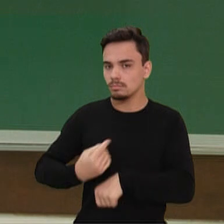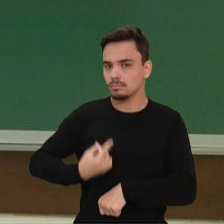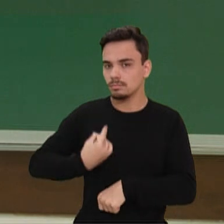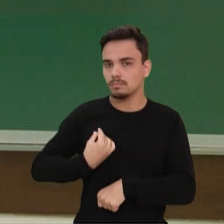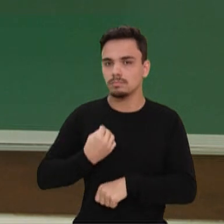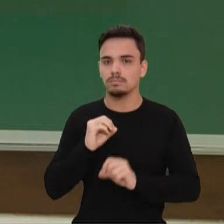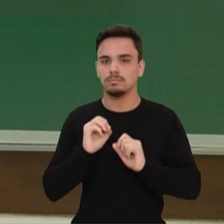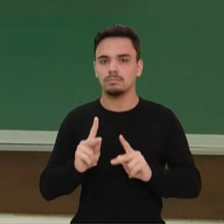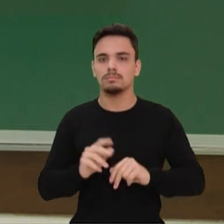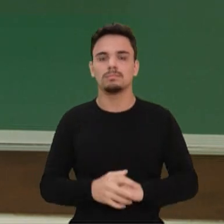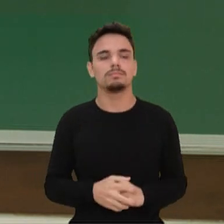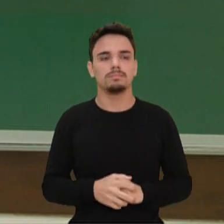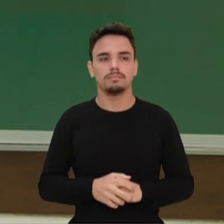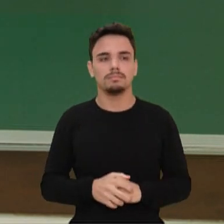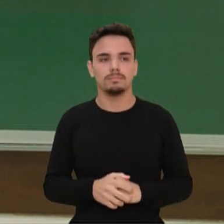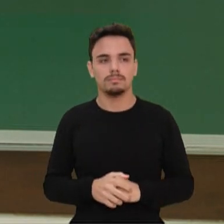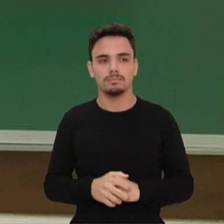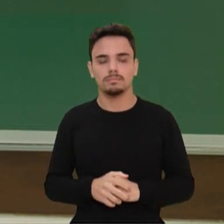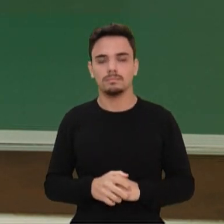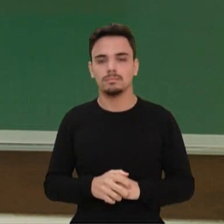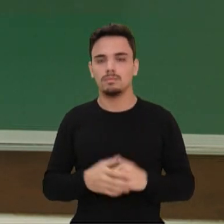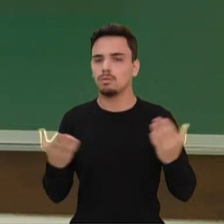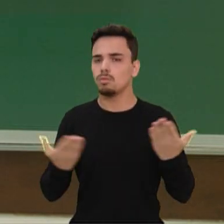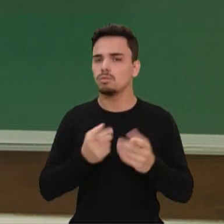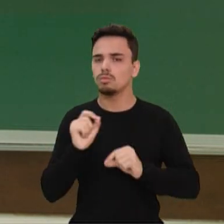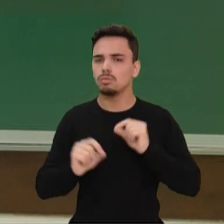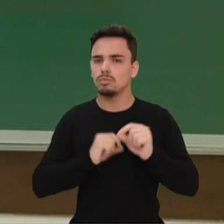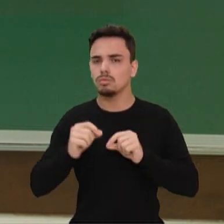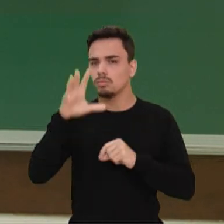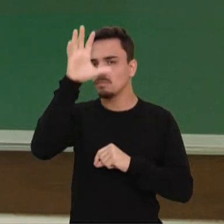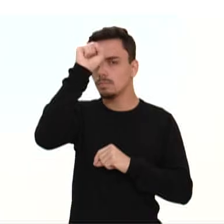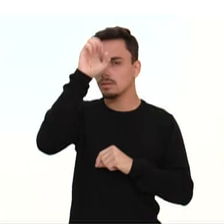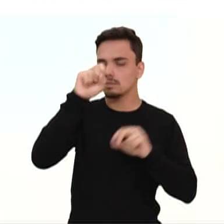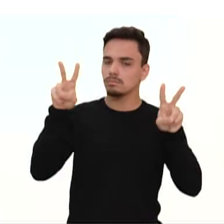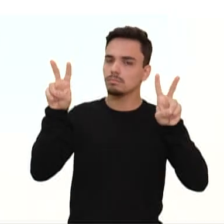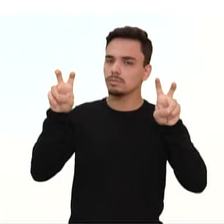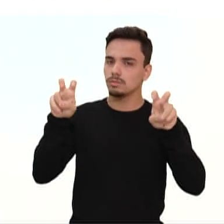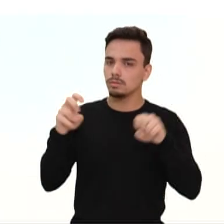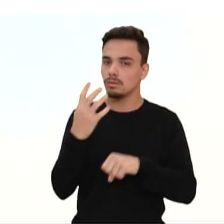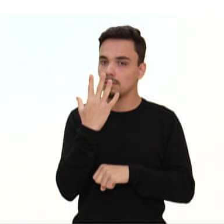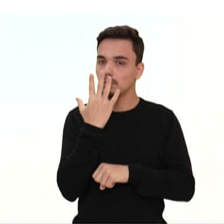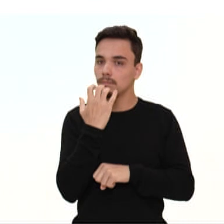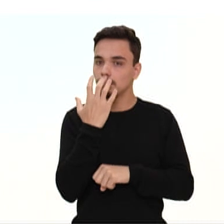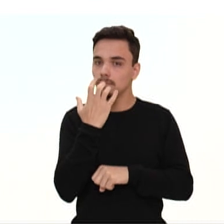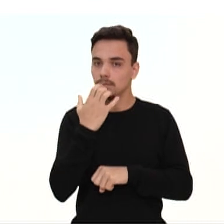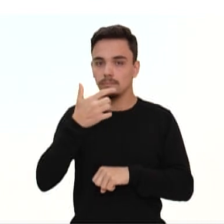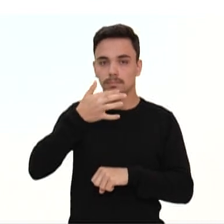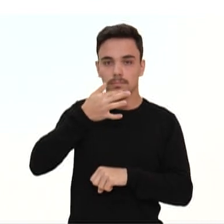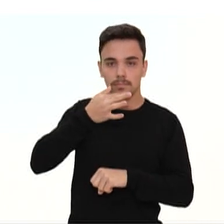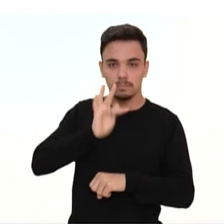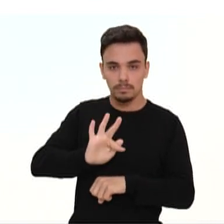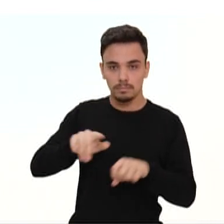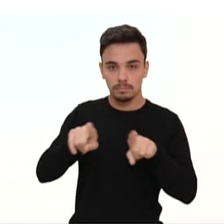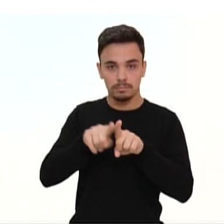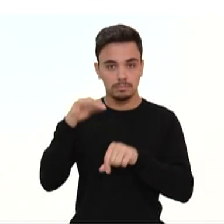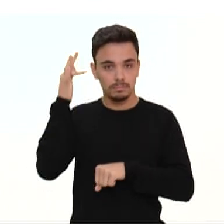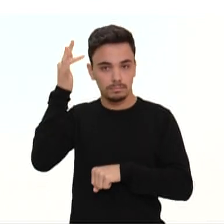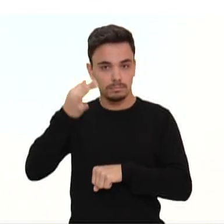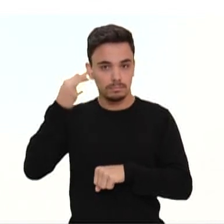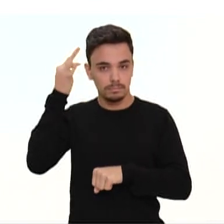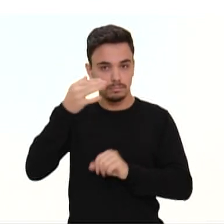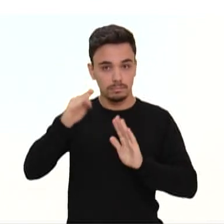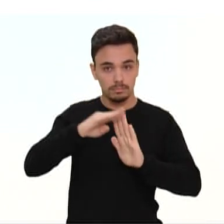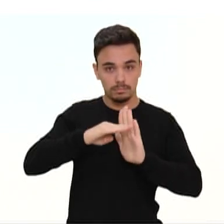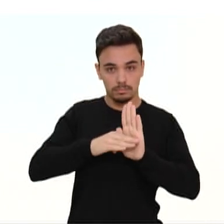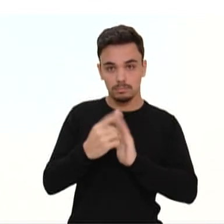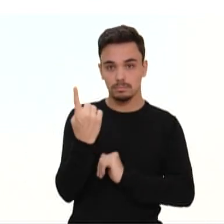Vamos começar então? Hoje nós vamos aprender sobre Nietzsche, Freud e a filosofia. É a parte 1